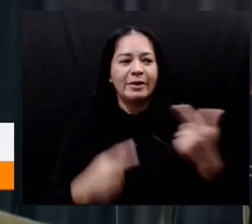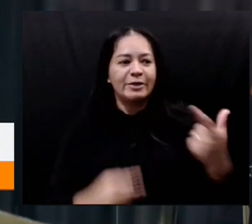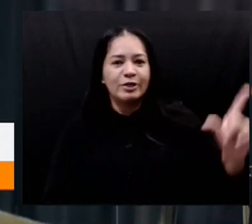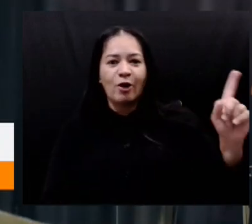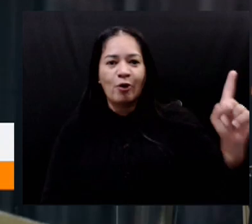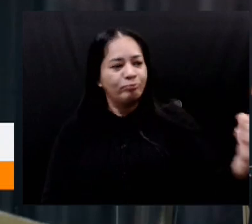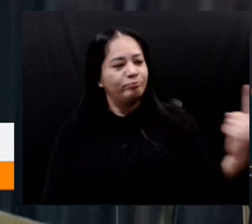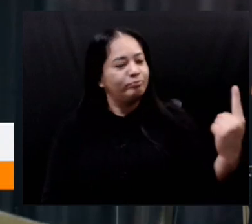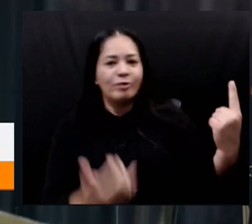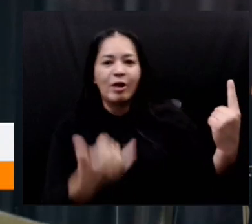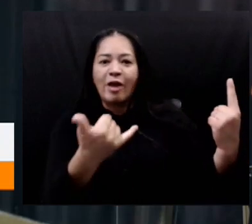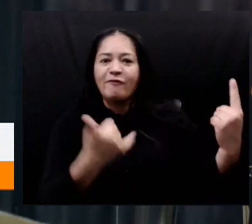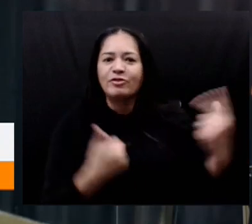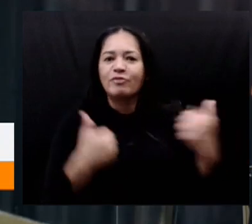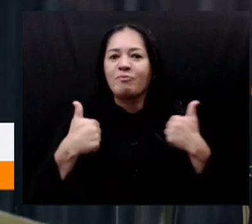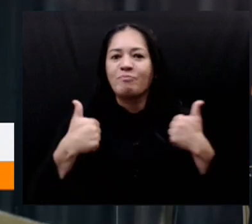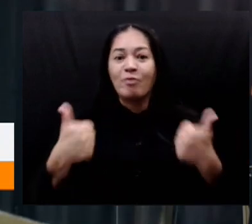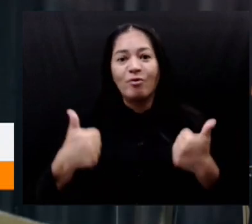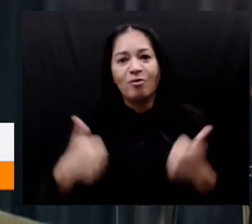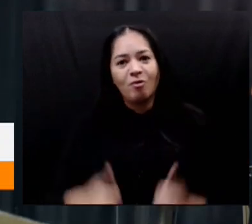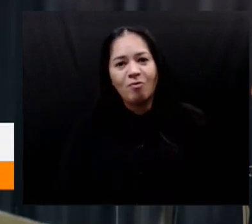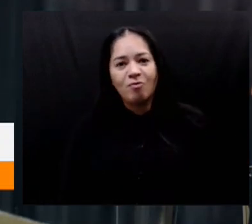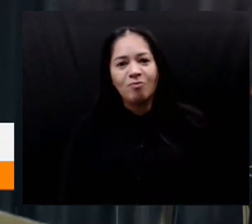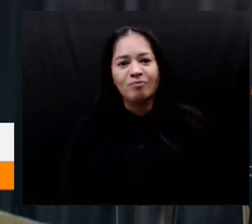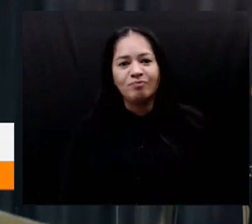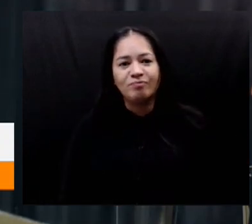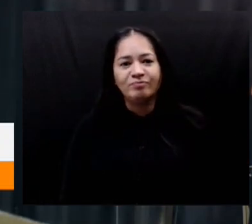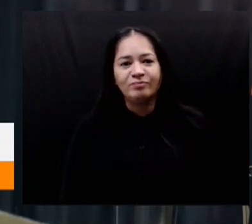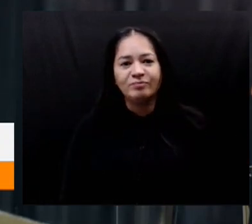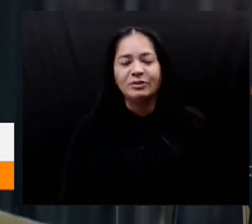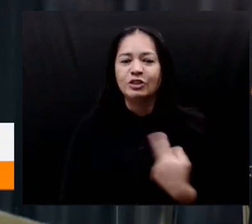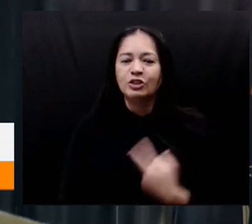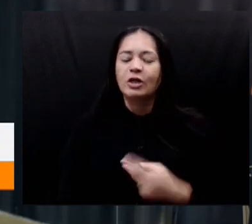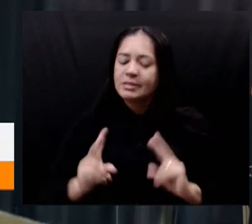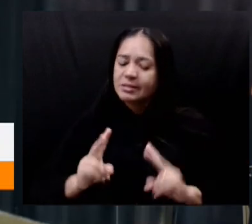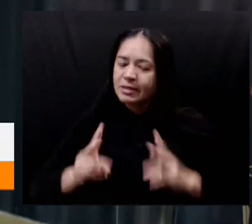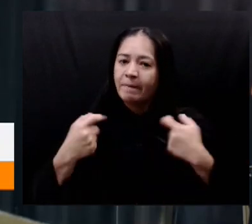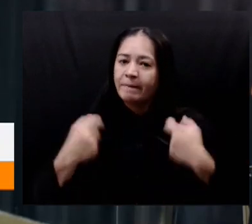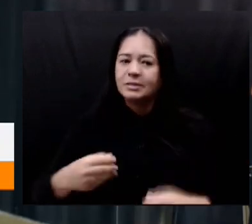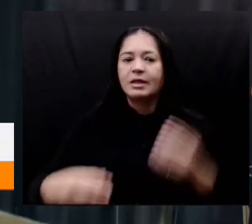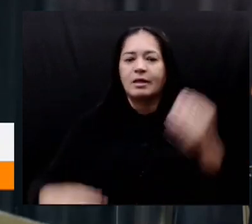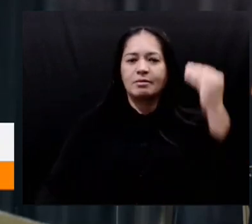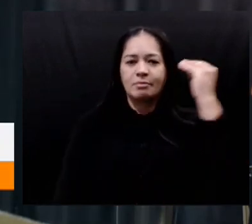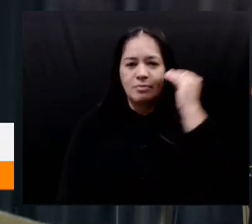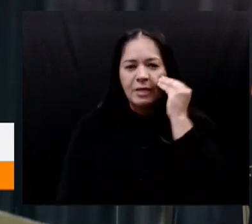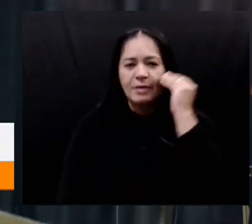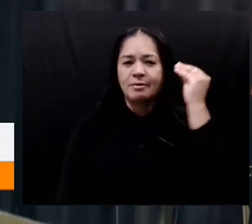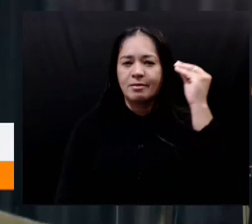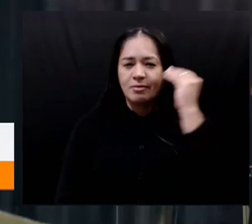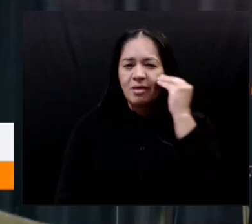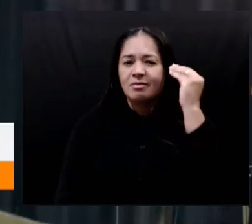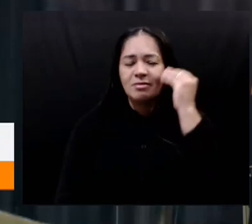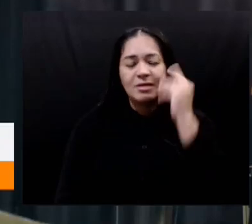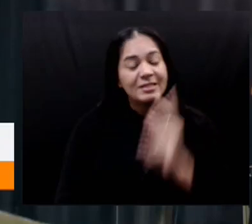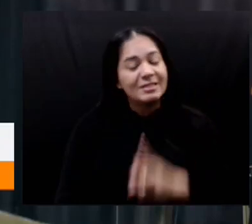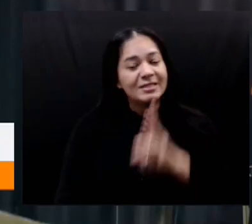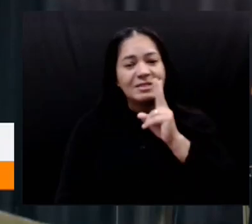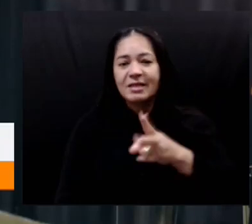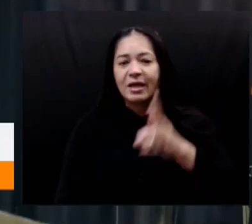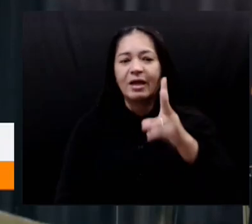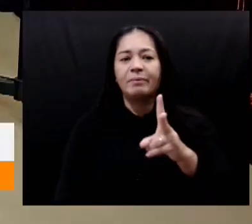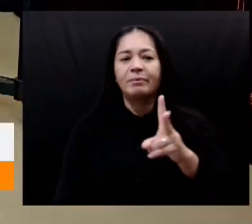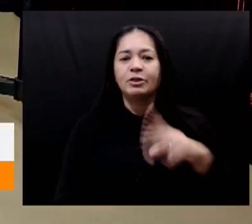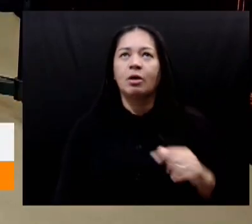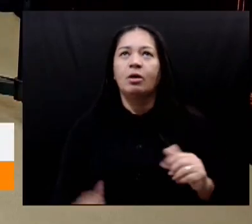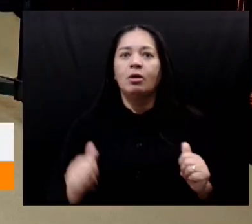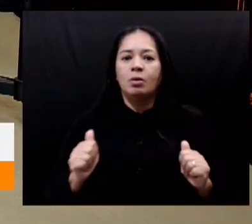foi tão bom, né. É. E a gente sempre precisa tentar, se a gente não tentar, a gente vai ficar paralisado.